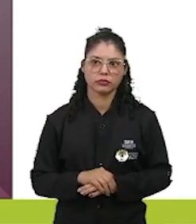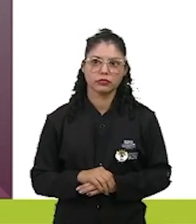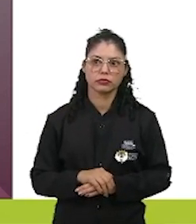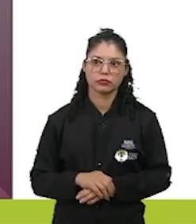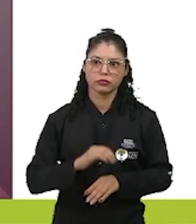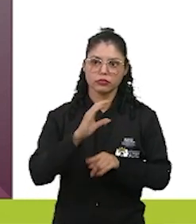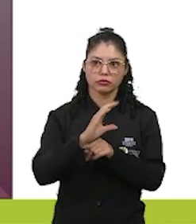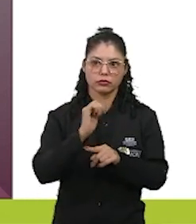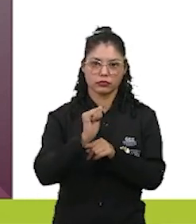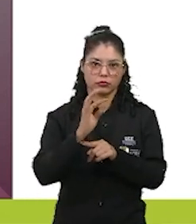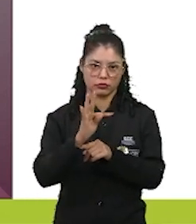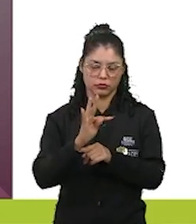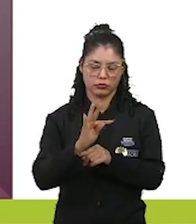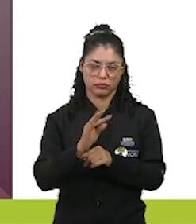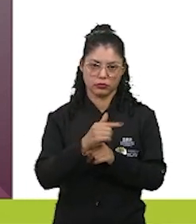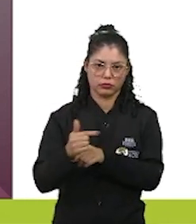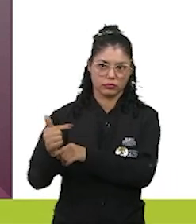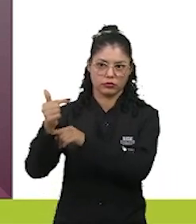ao quadrado